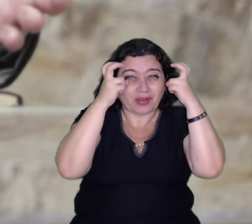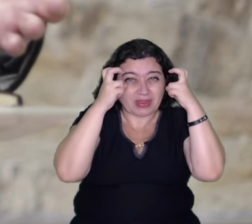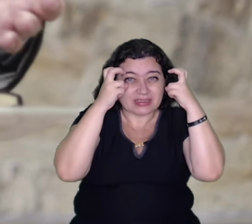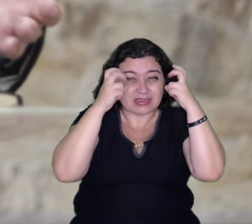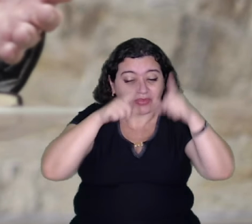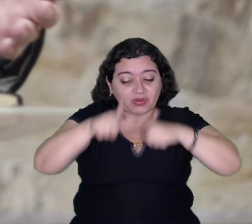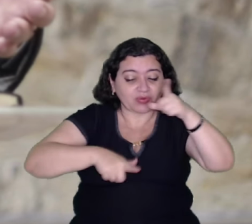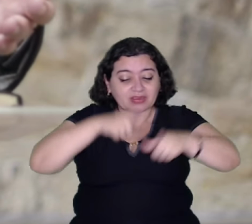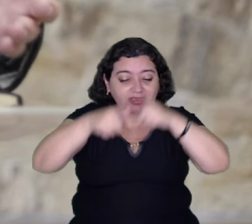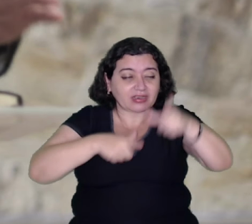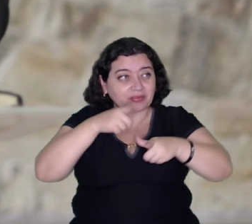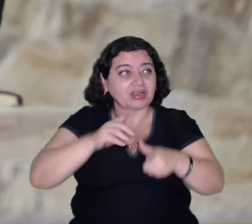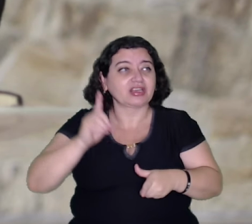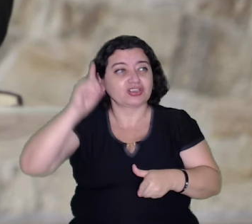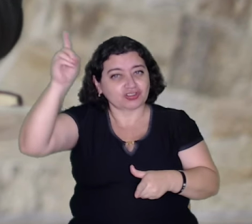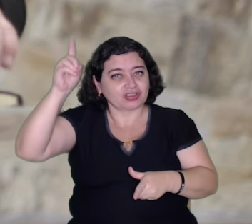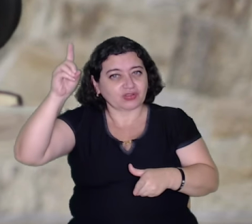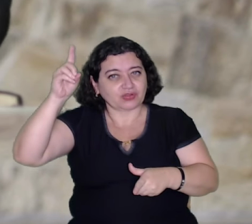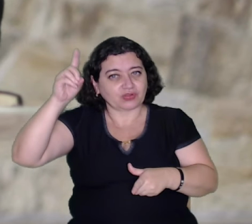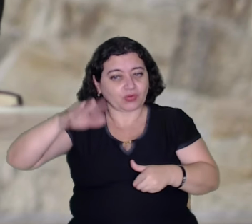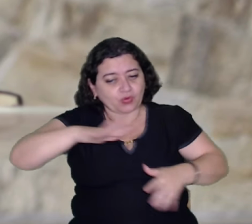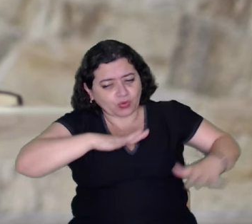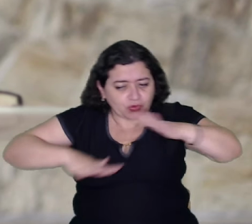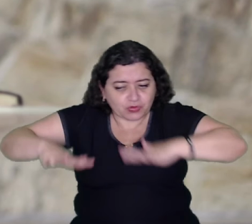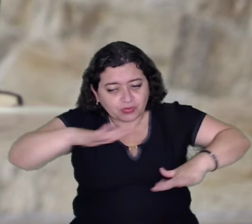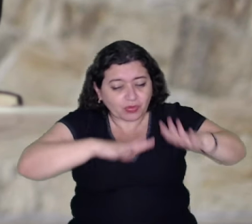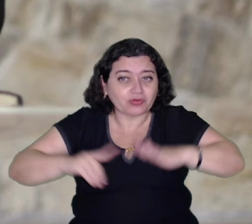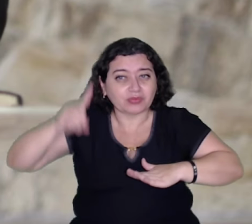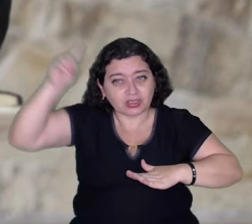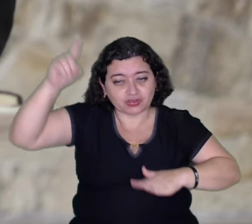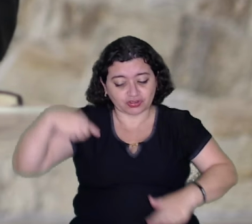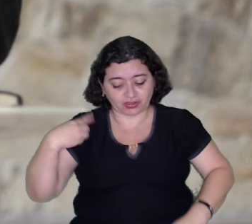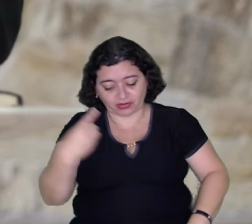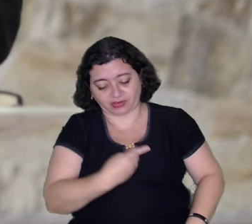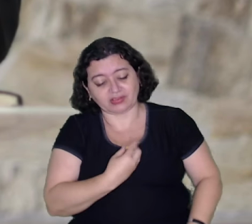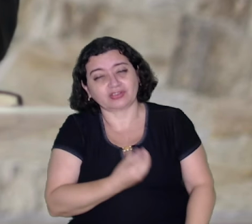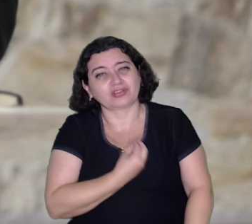de Deus, os movimentos de Deus nas nossas vidas.